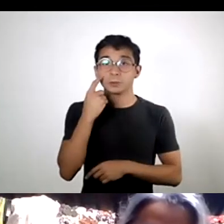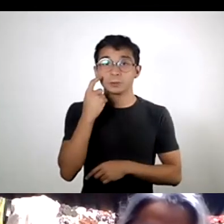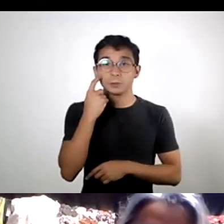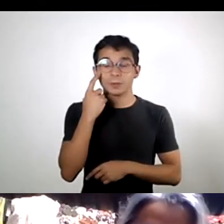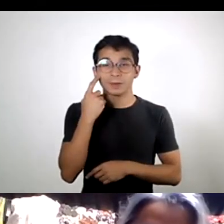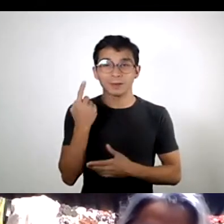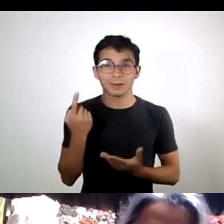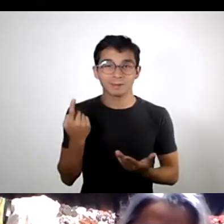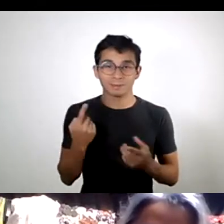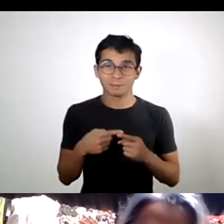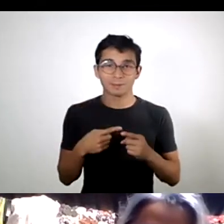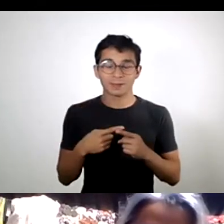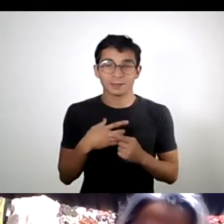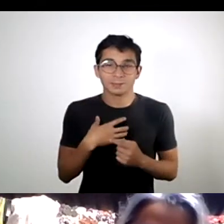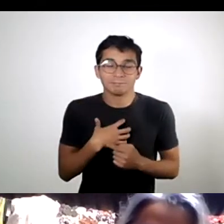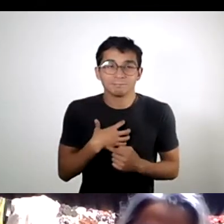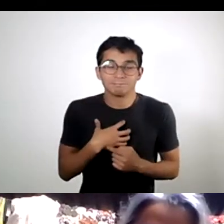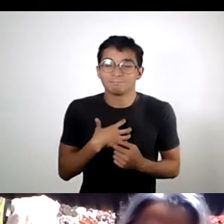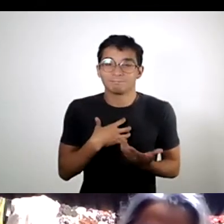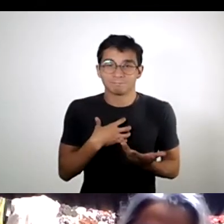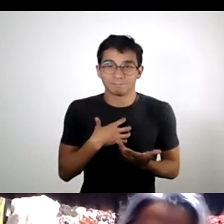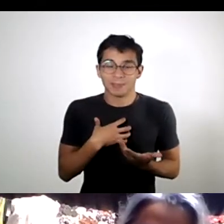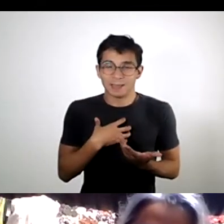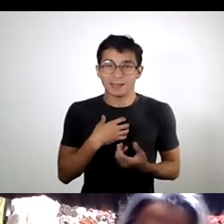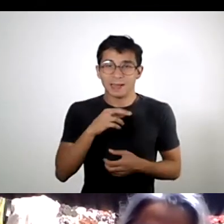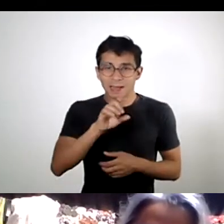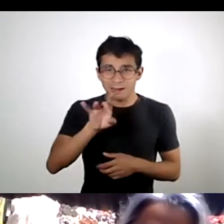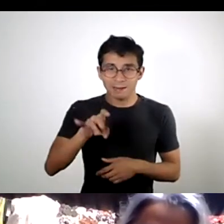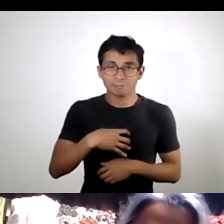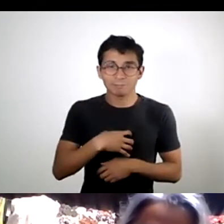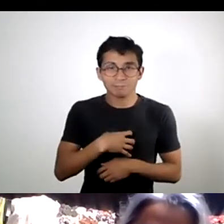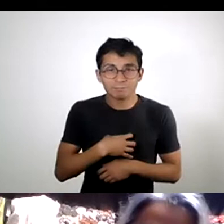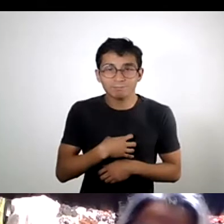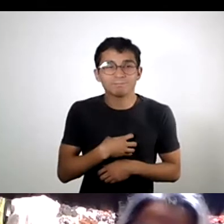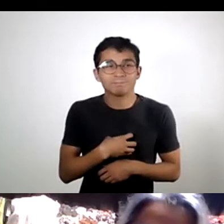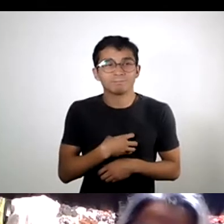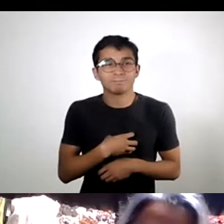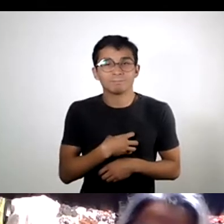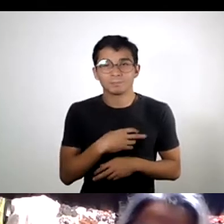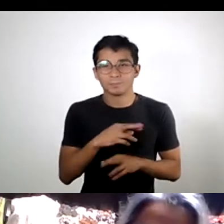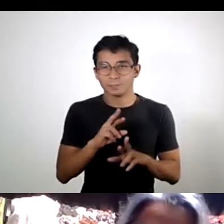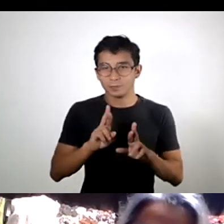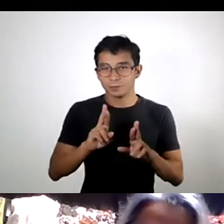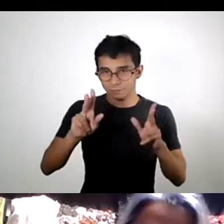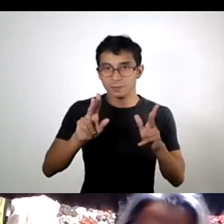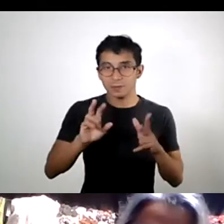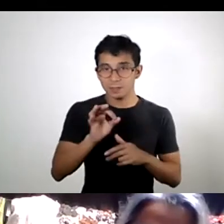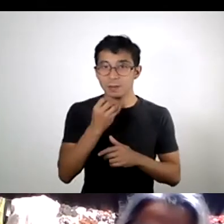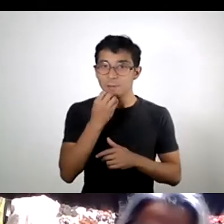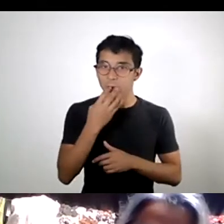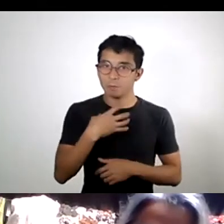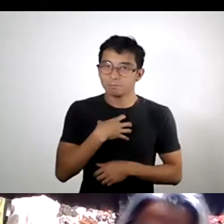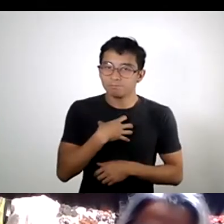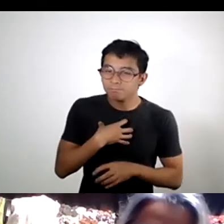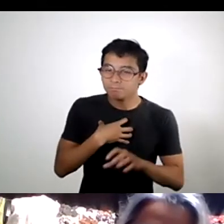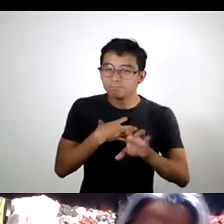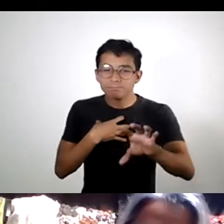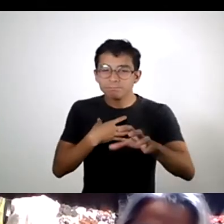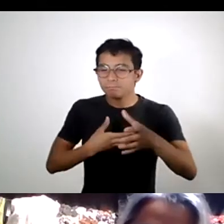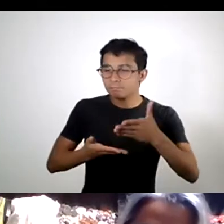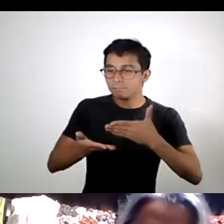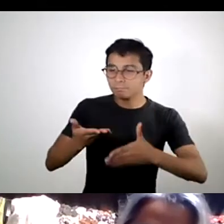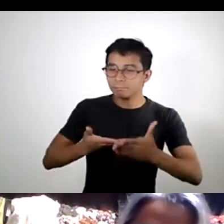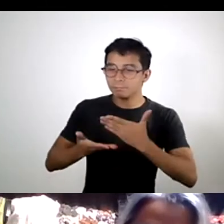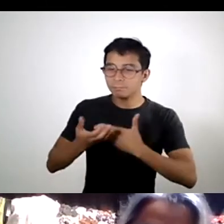legal poder trocar essas percepções de cada leitor. E a gente está aqui, a minha sogra está